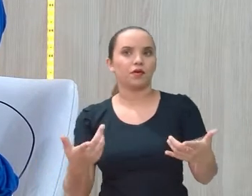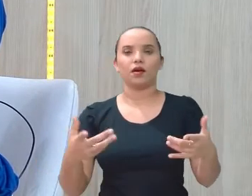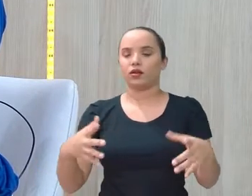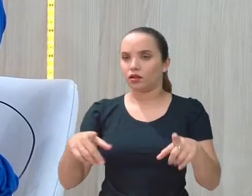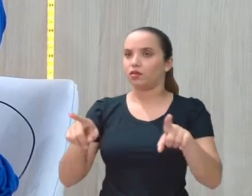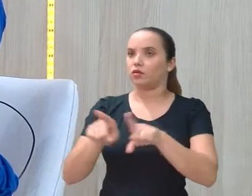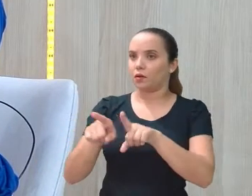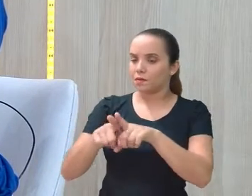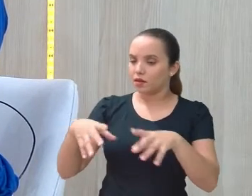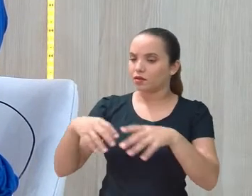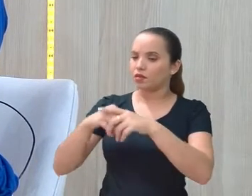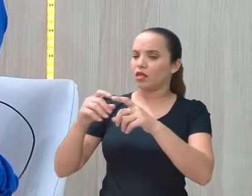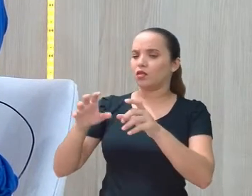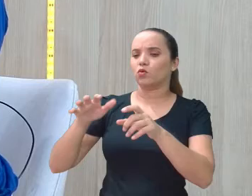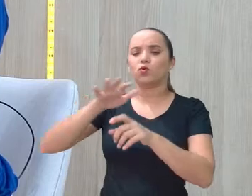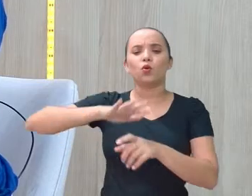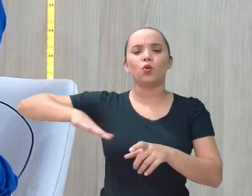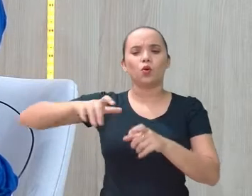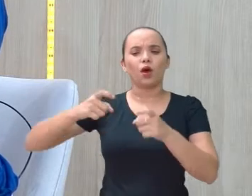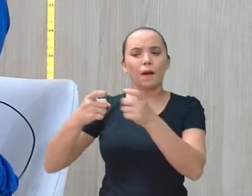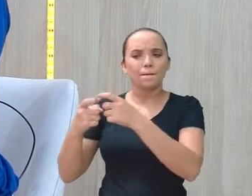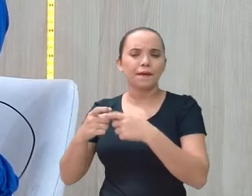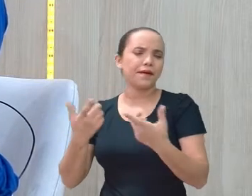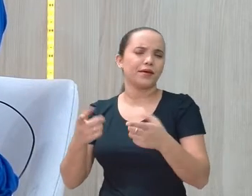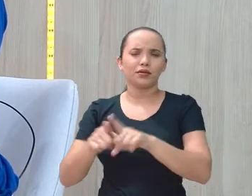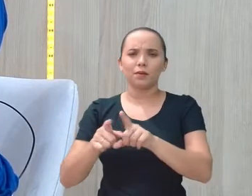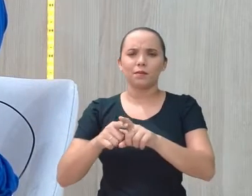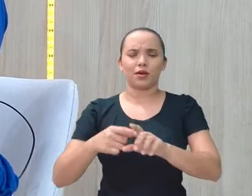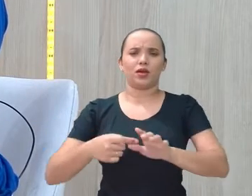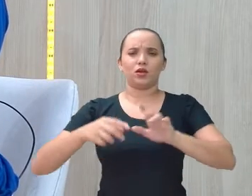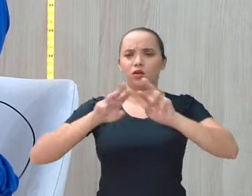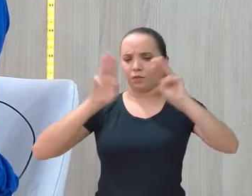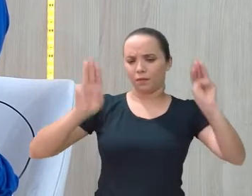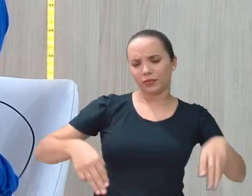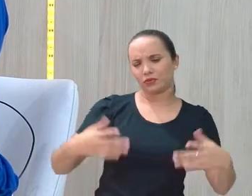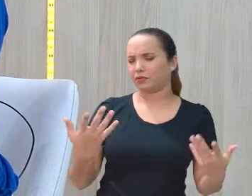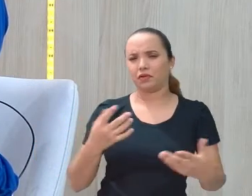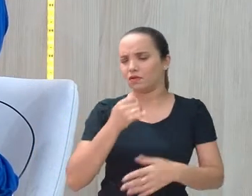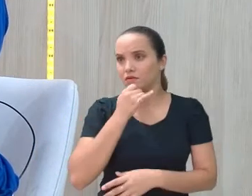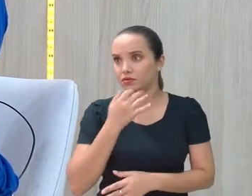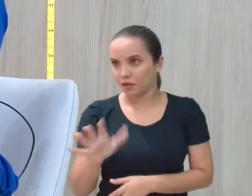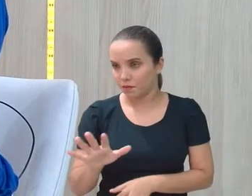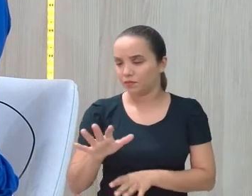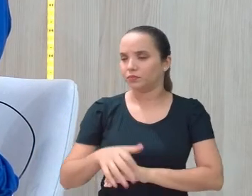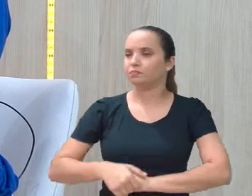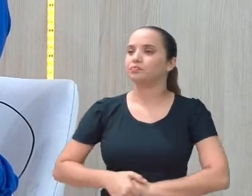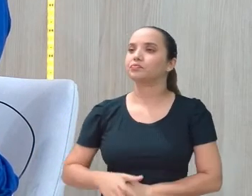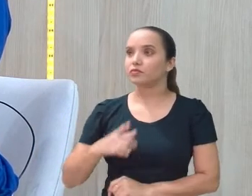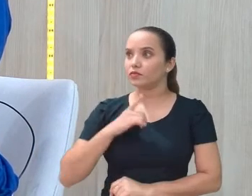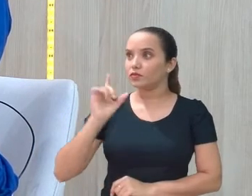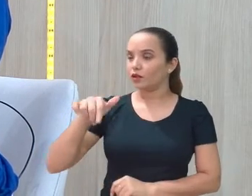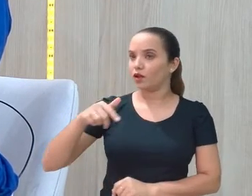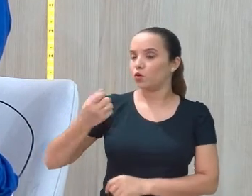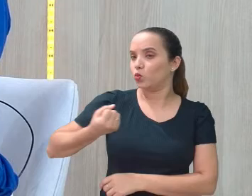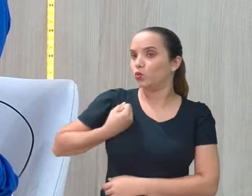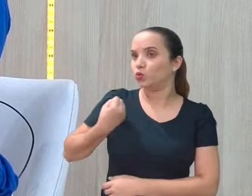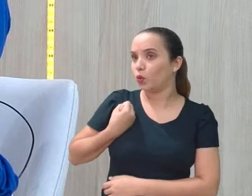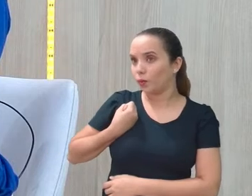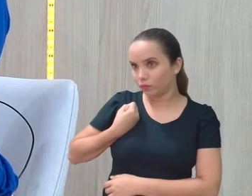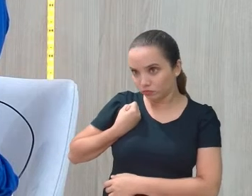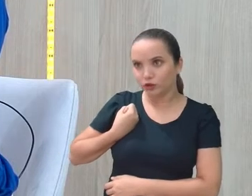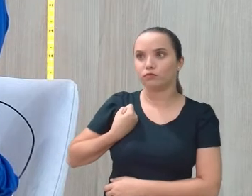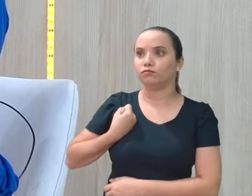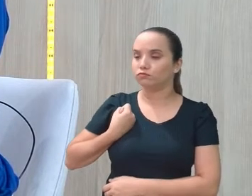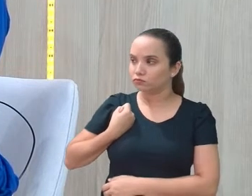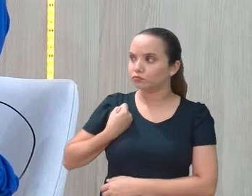clínicas, nos locais onde tem exposições, gravuras expostas, que é uma numeração,